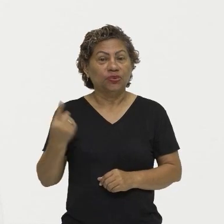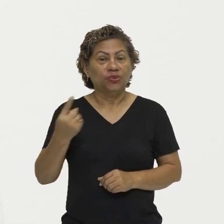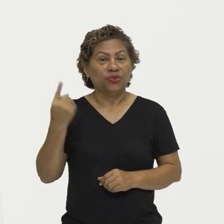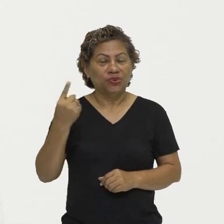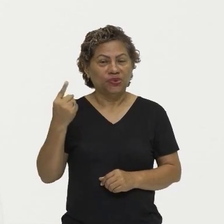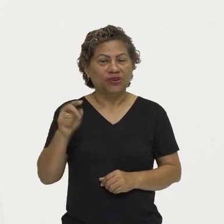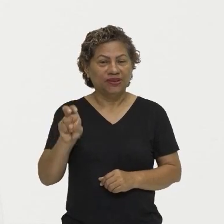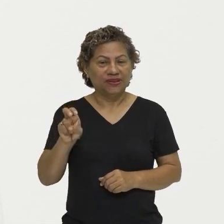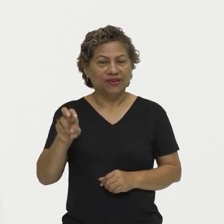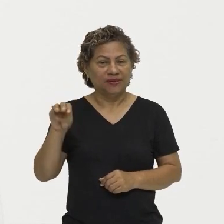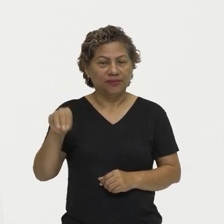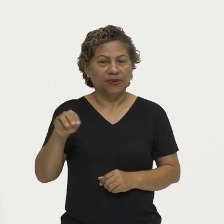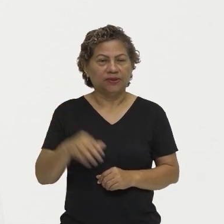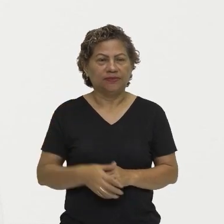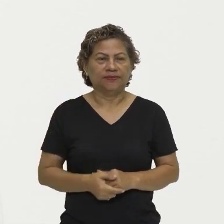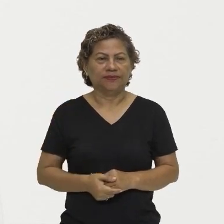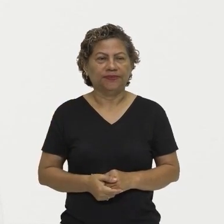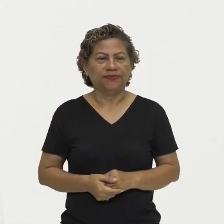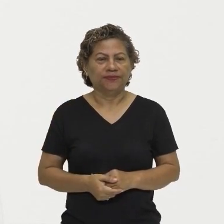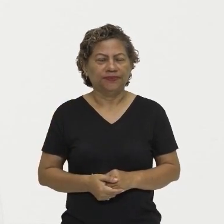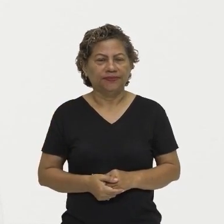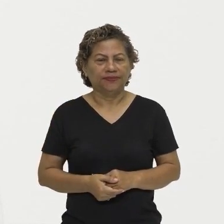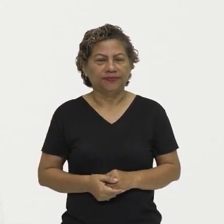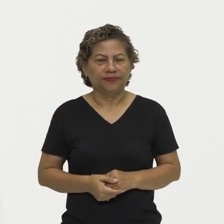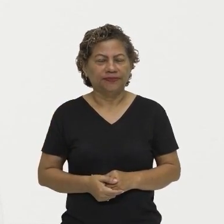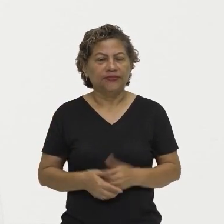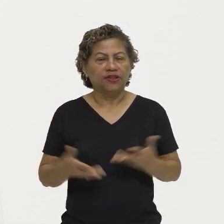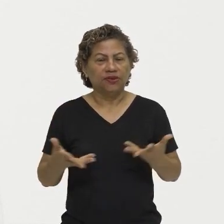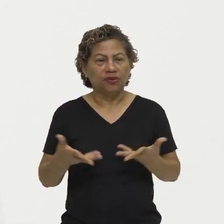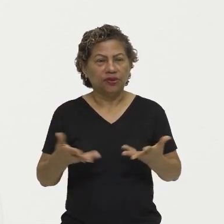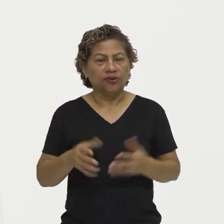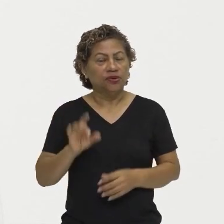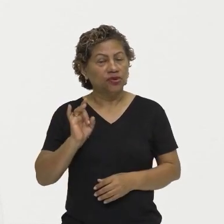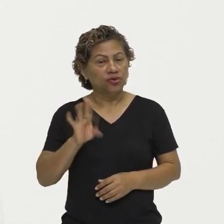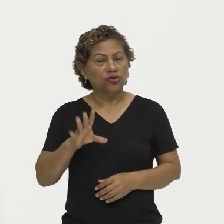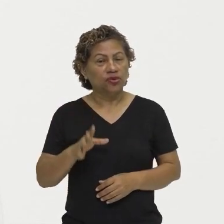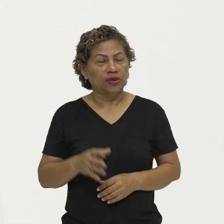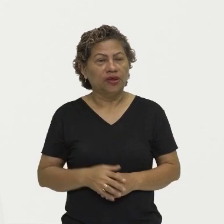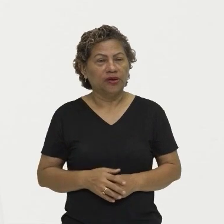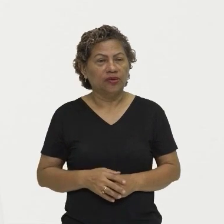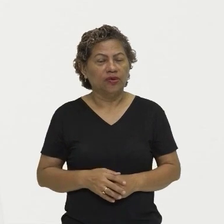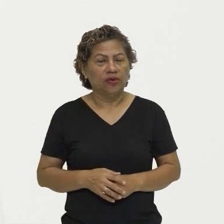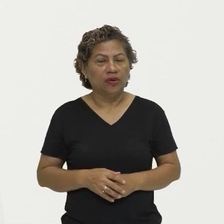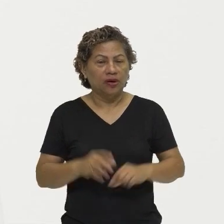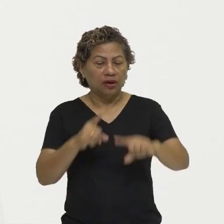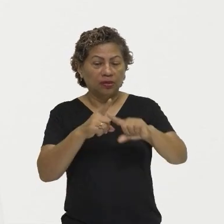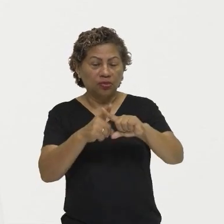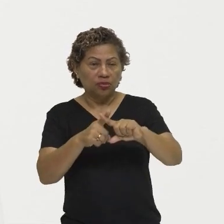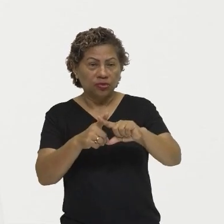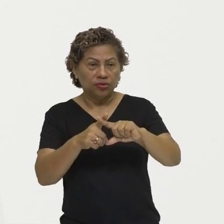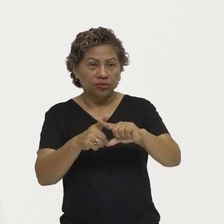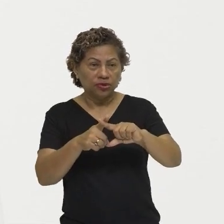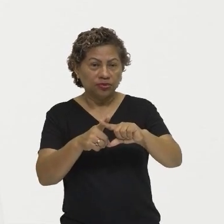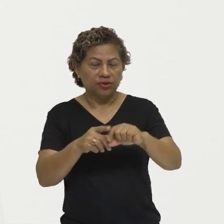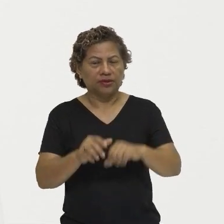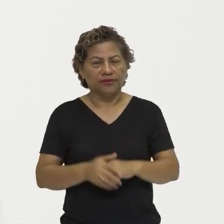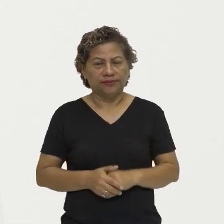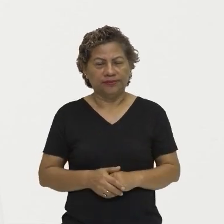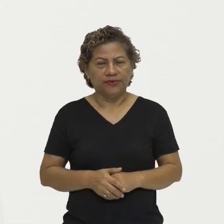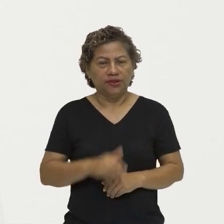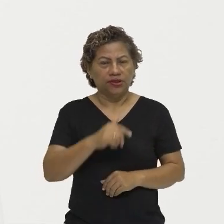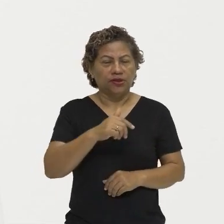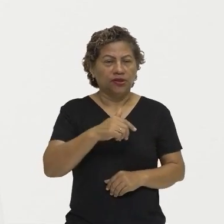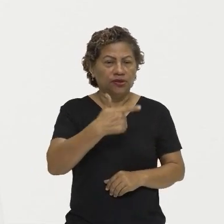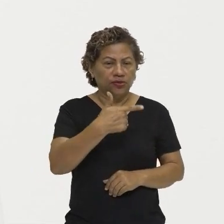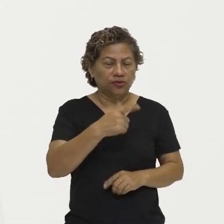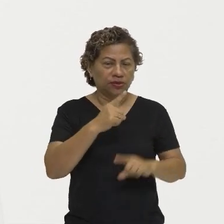metros. Tá bom? Então, aqui só é fazer a multiplicação. Veja, eu multiplico 2